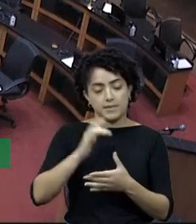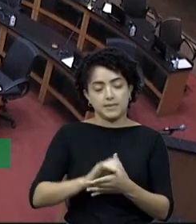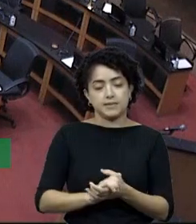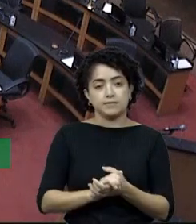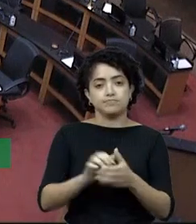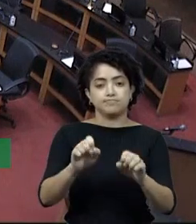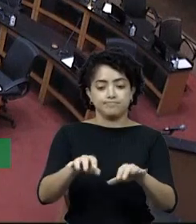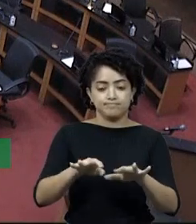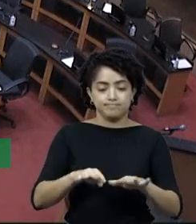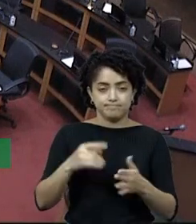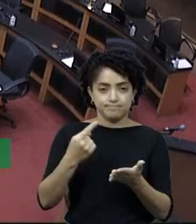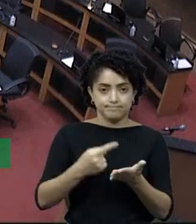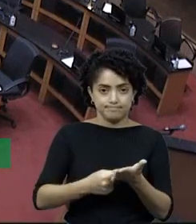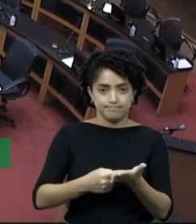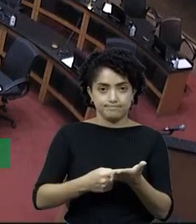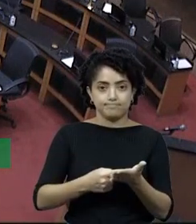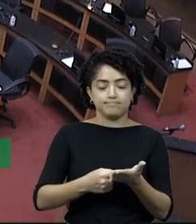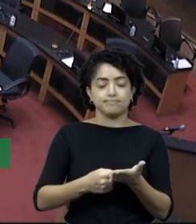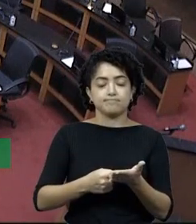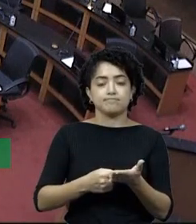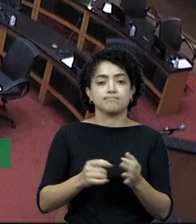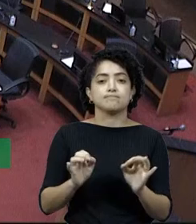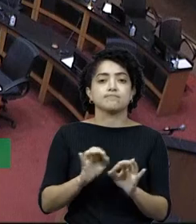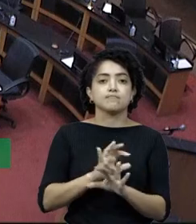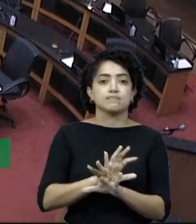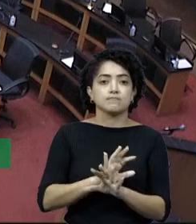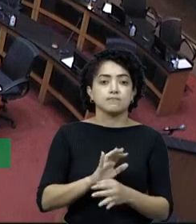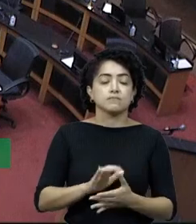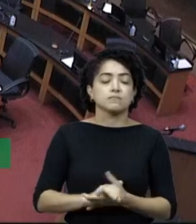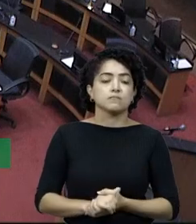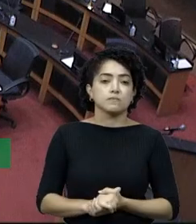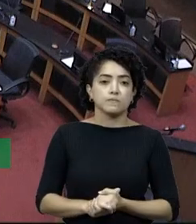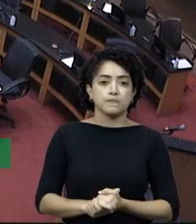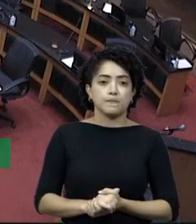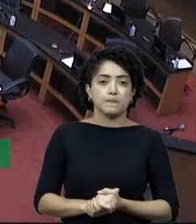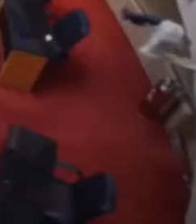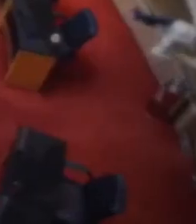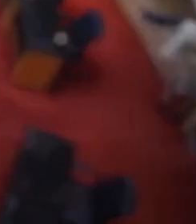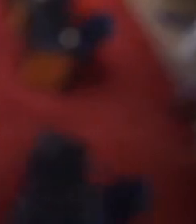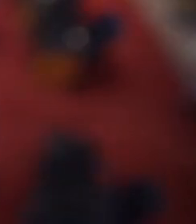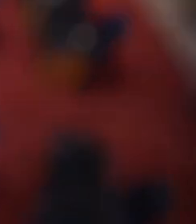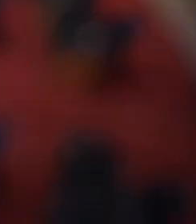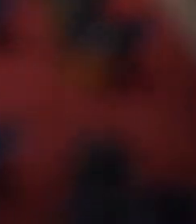para amanhã no horário regimental. Está encerrada a presente sessão.